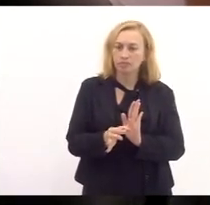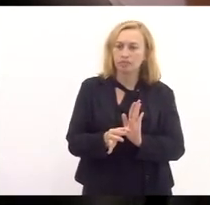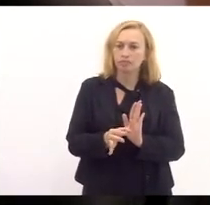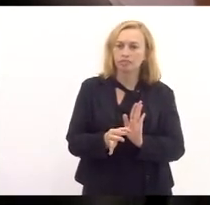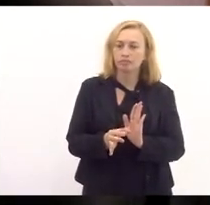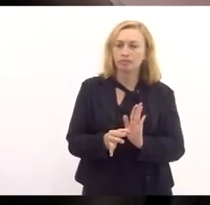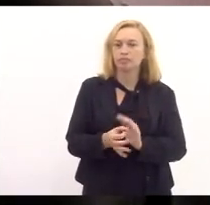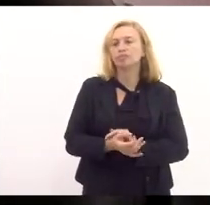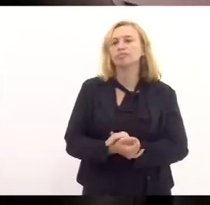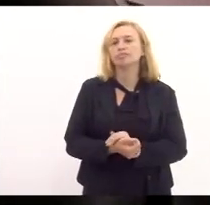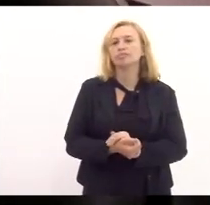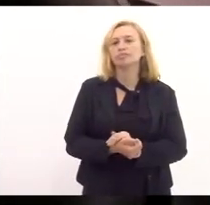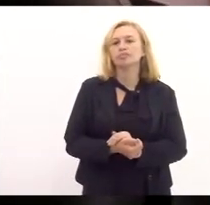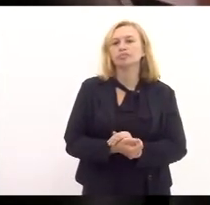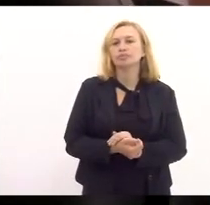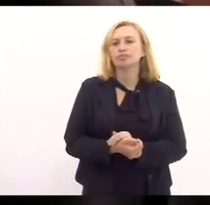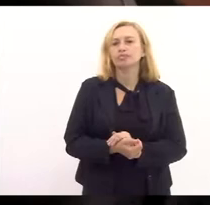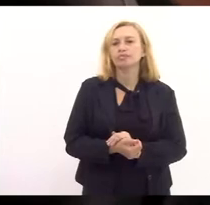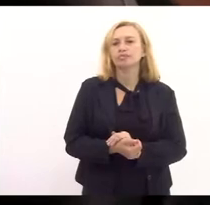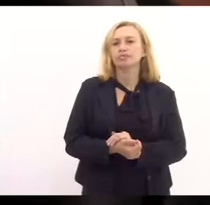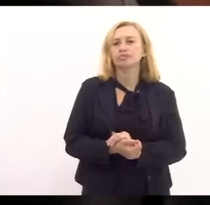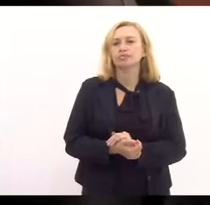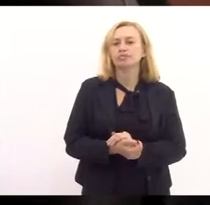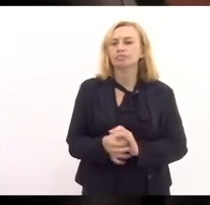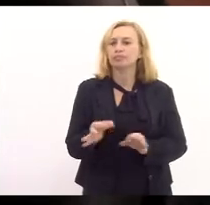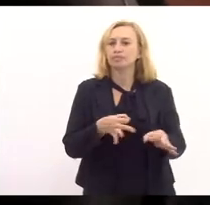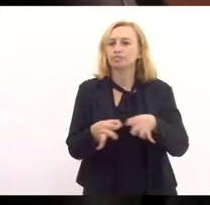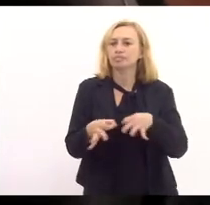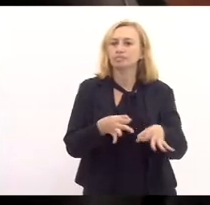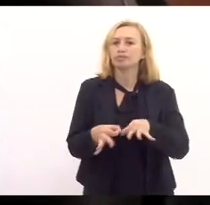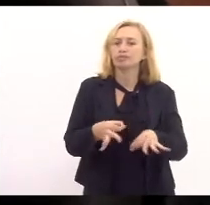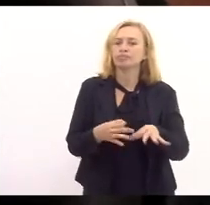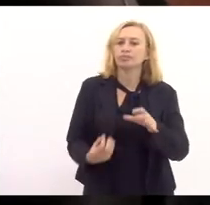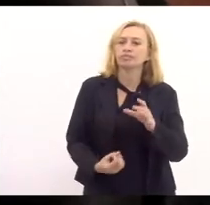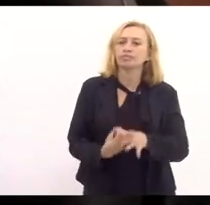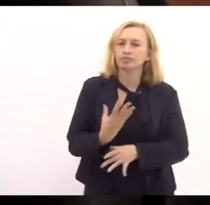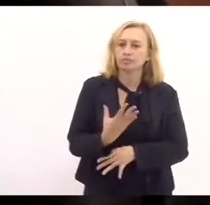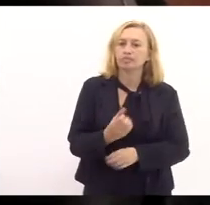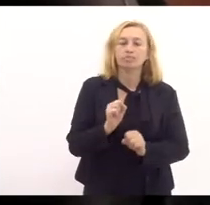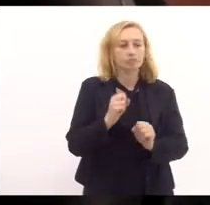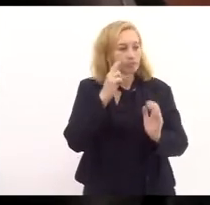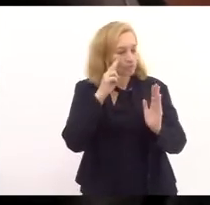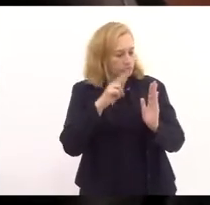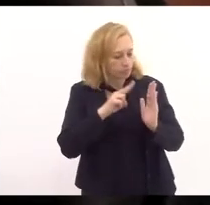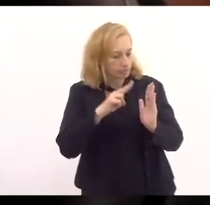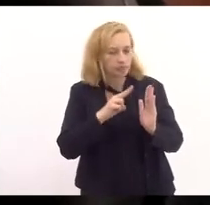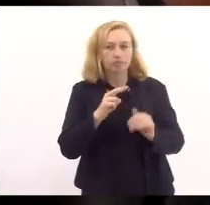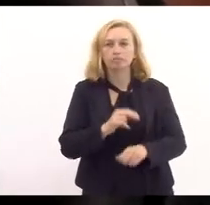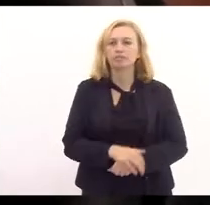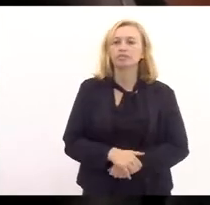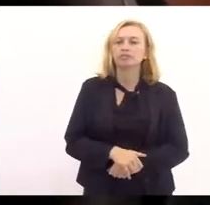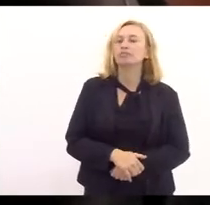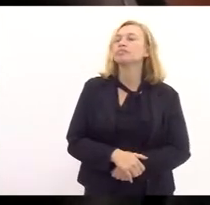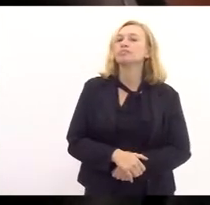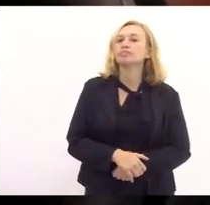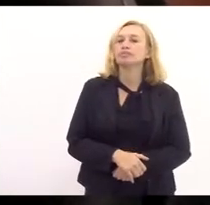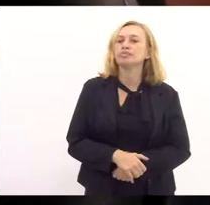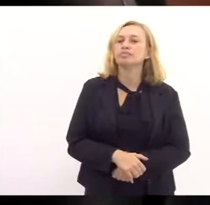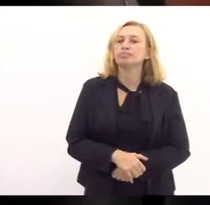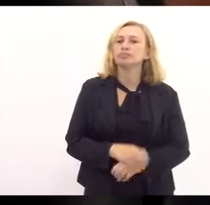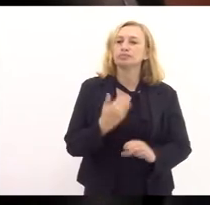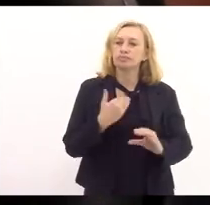de enfrentamento, o relatório foi efetivamente elaborado. Então, podemos verificar, mas ele chegou a termo e